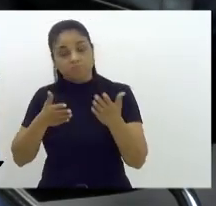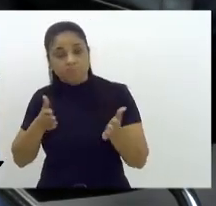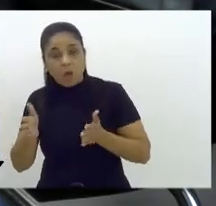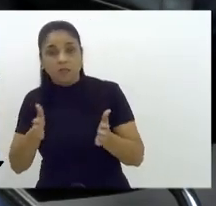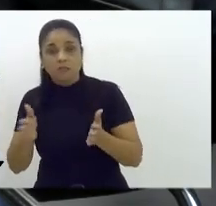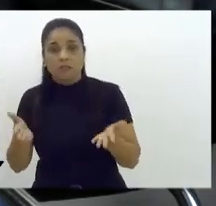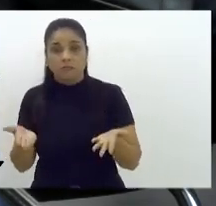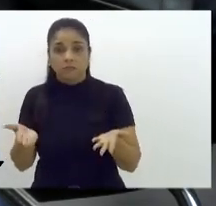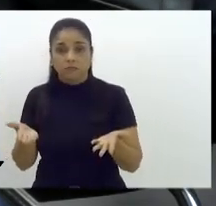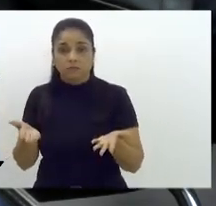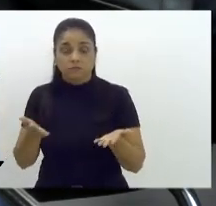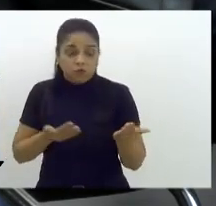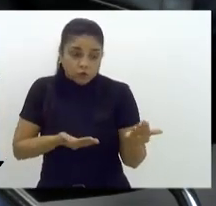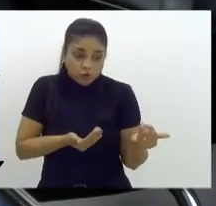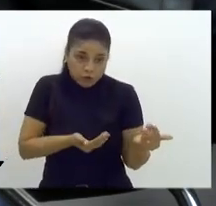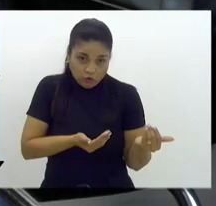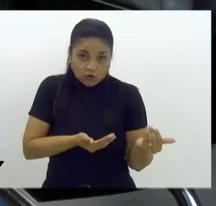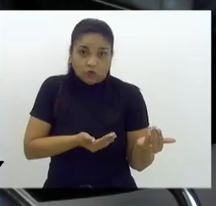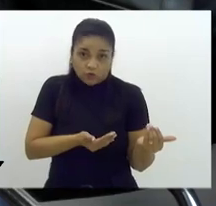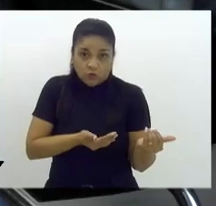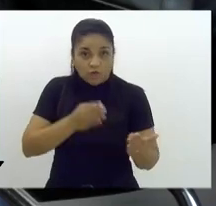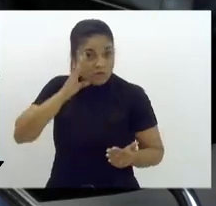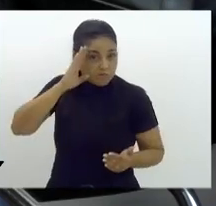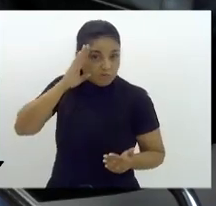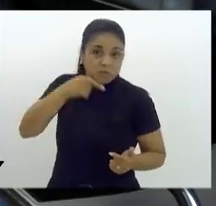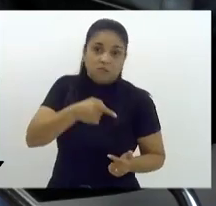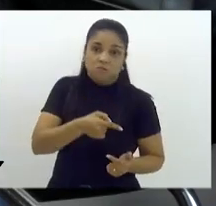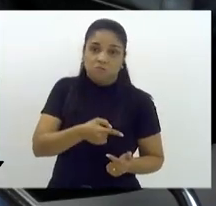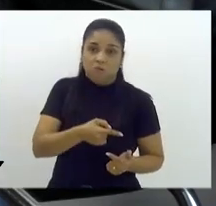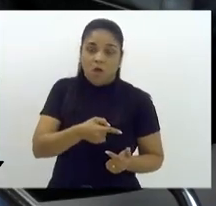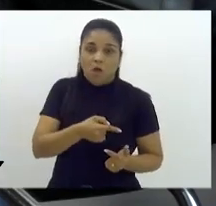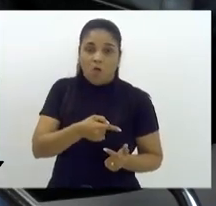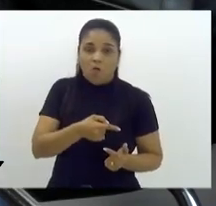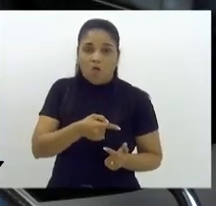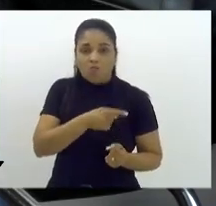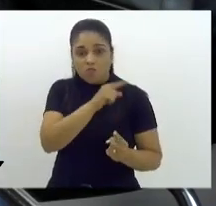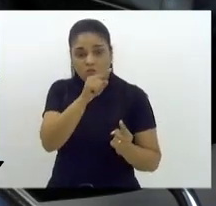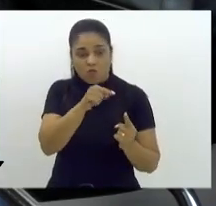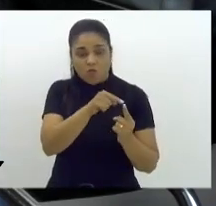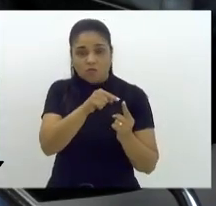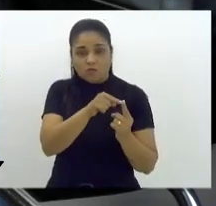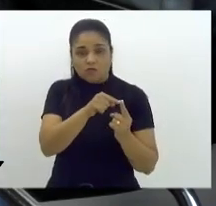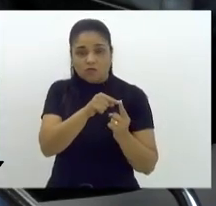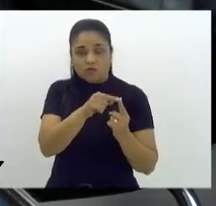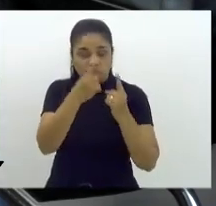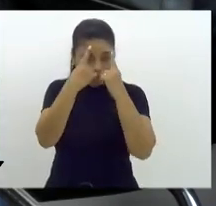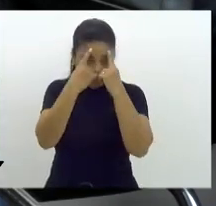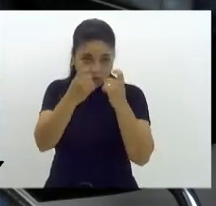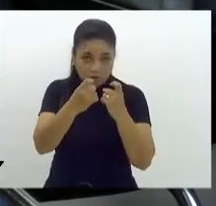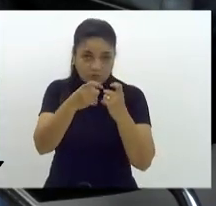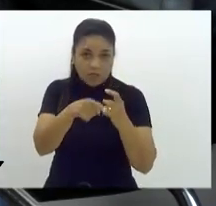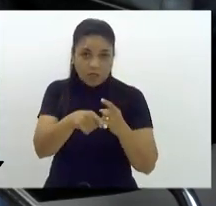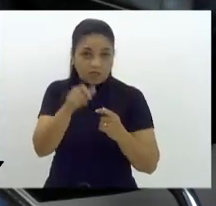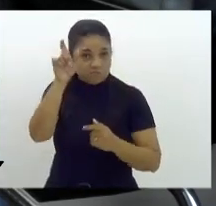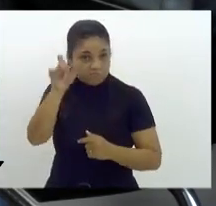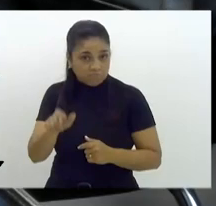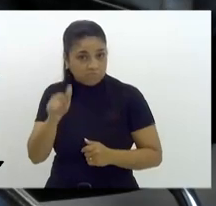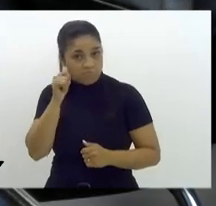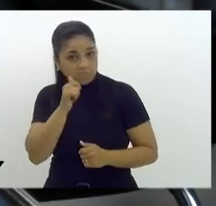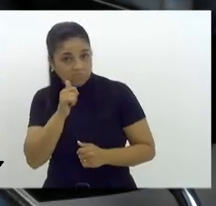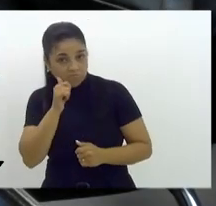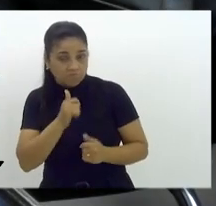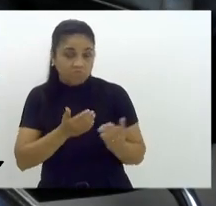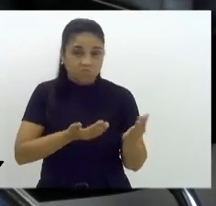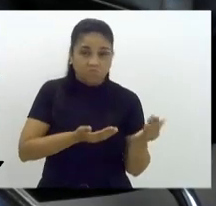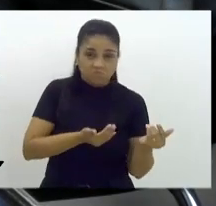os nossos jovens inclusive são os principais alvos de violações seja do âmbito feminina da jovem mulheres